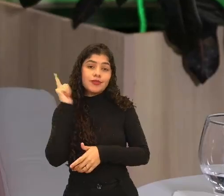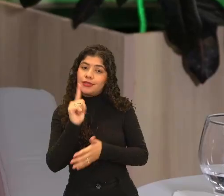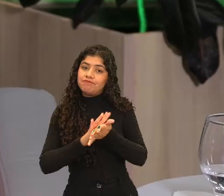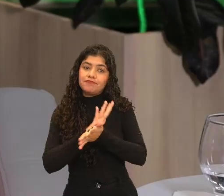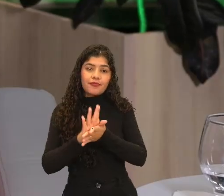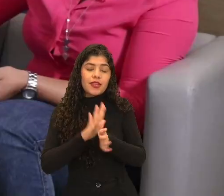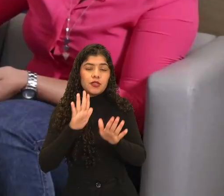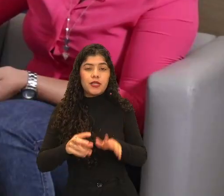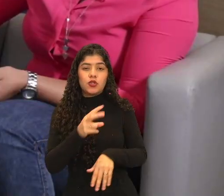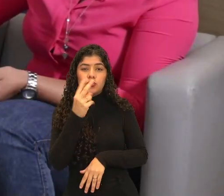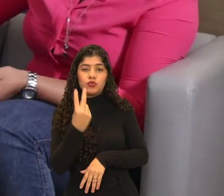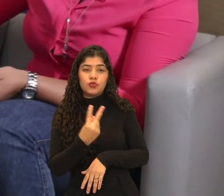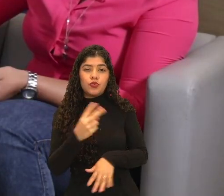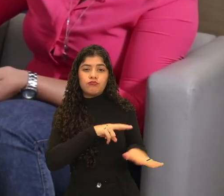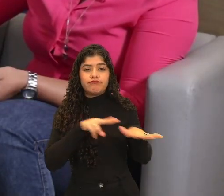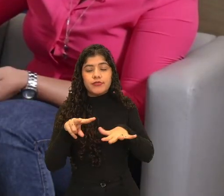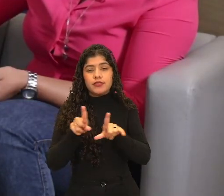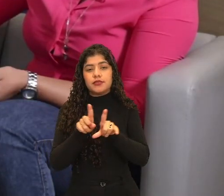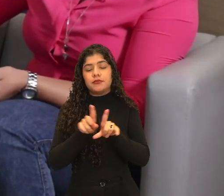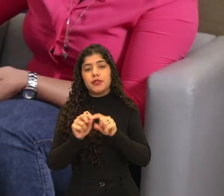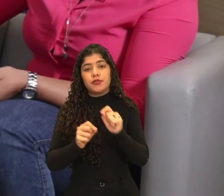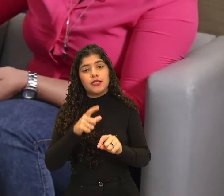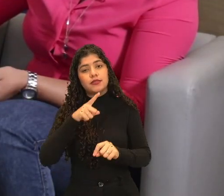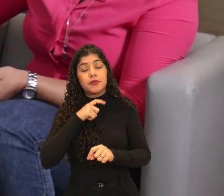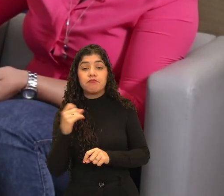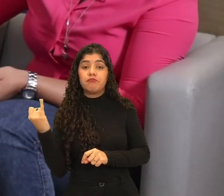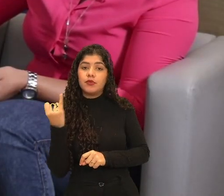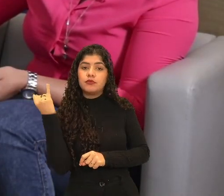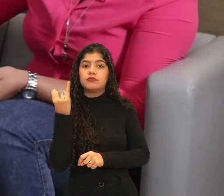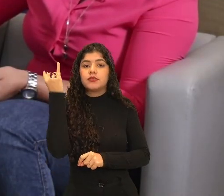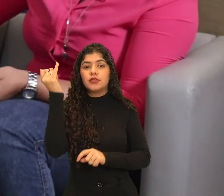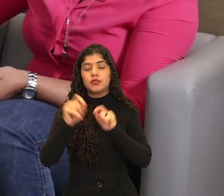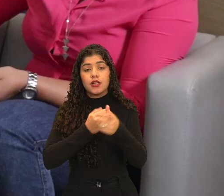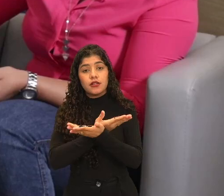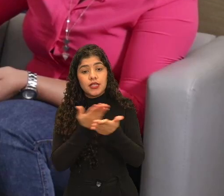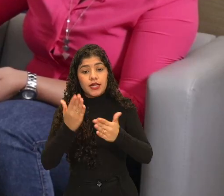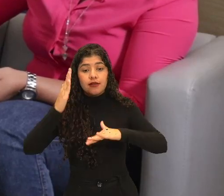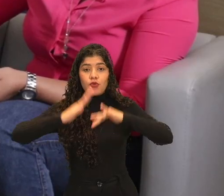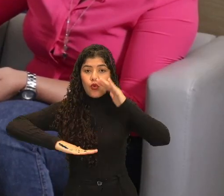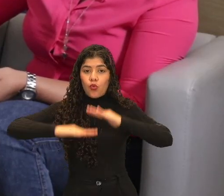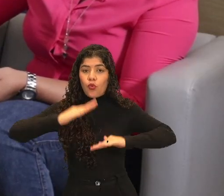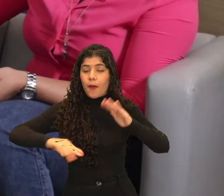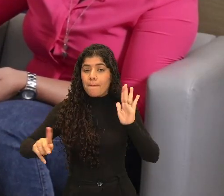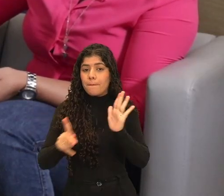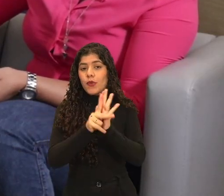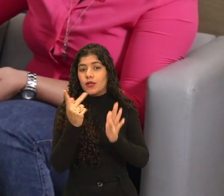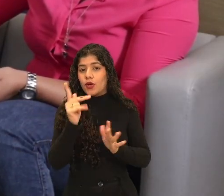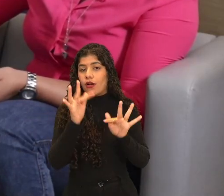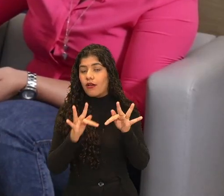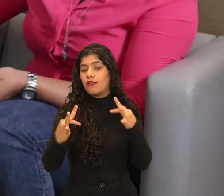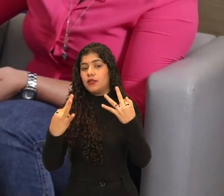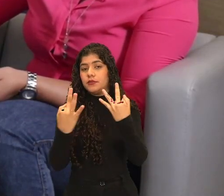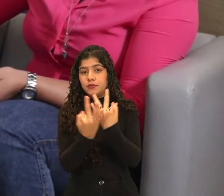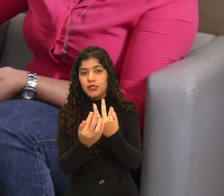vezes 2 vezes, muitos pacientes do interior. Por isso que é importante também você capacitar a família,